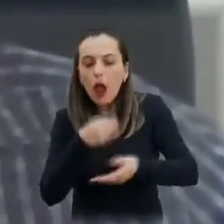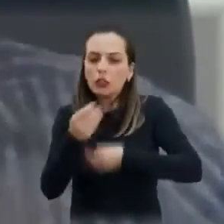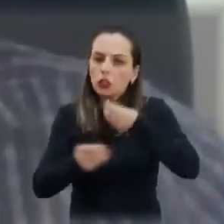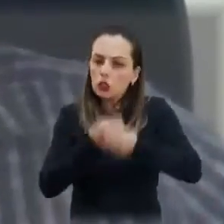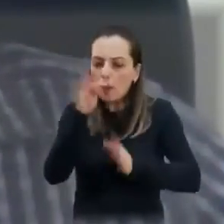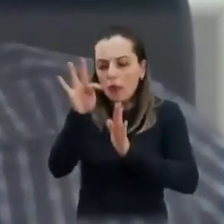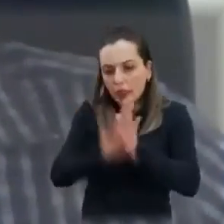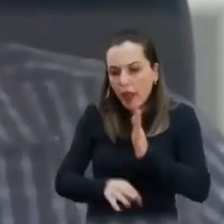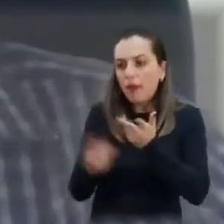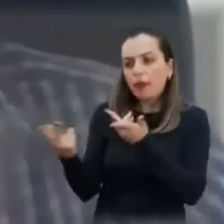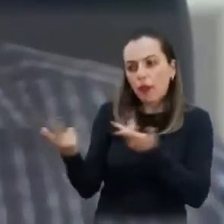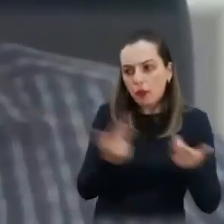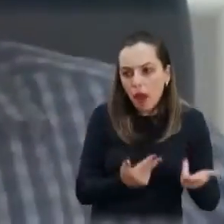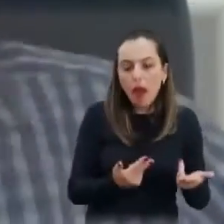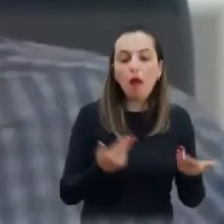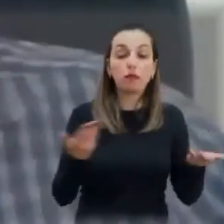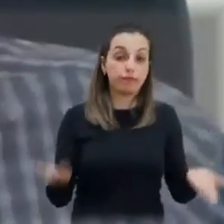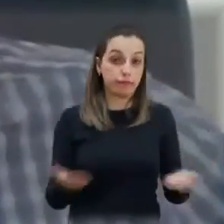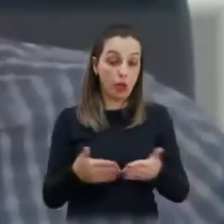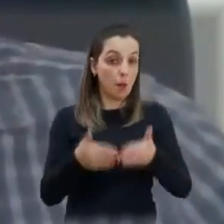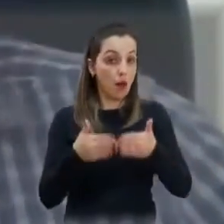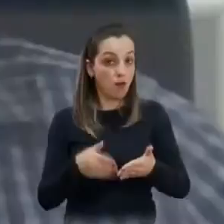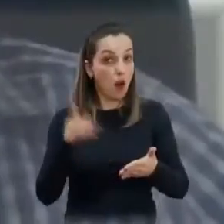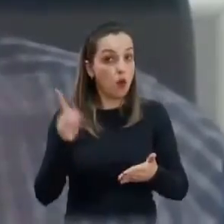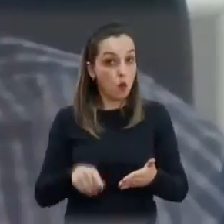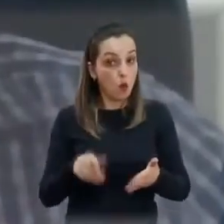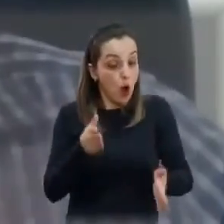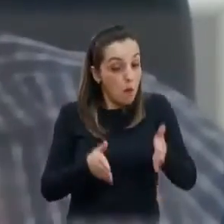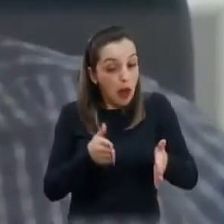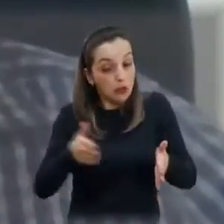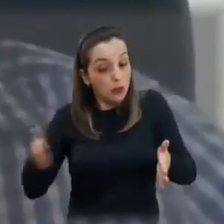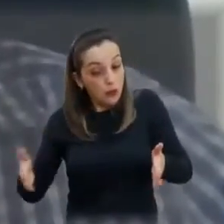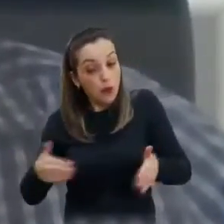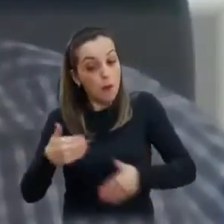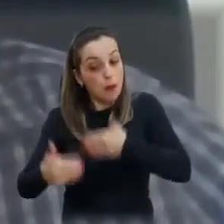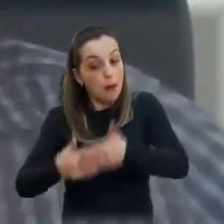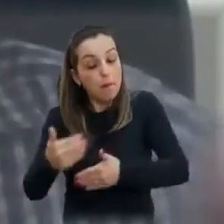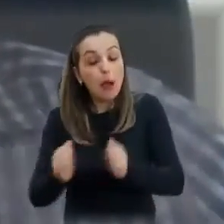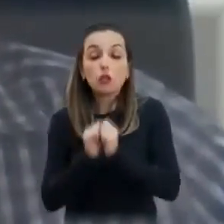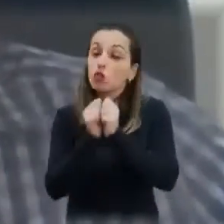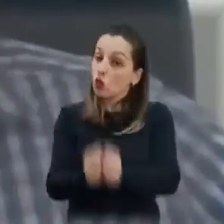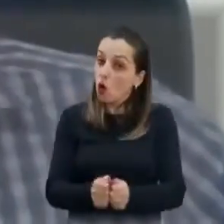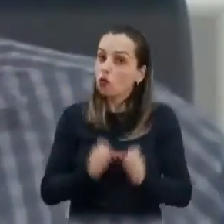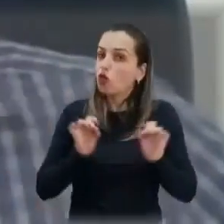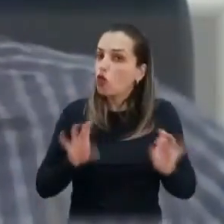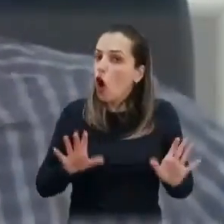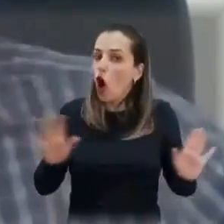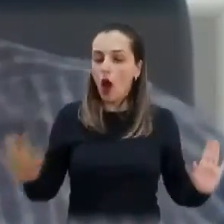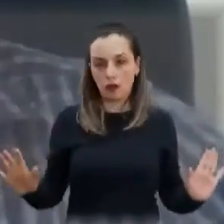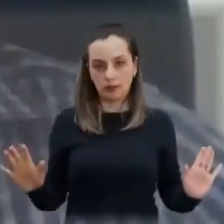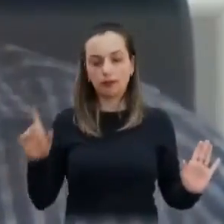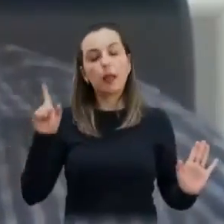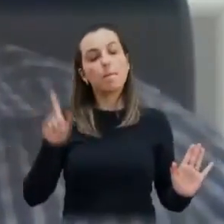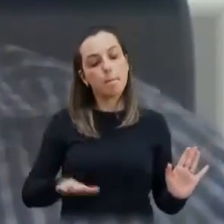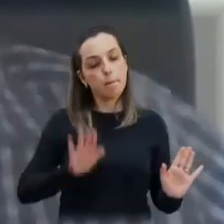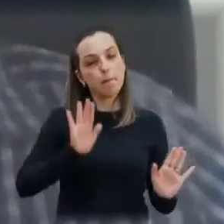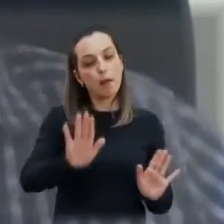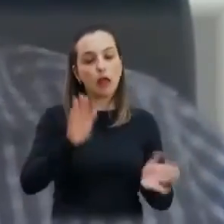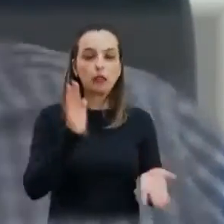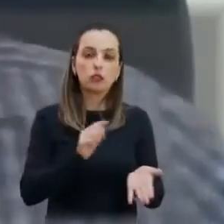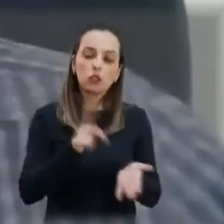o mesmo? Então, por favor. Então, o problema está pegando no prazo? Vamos construir o prazo melhor. Era só isso daí. Agora, vamos